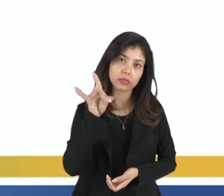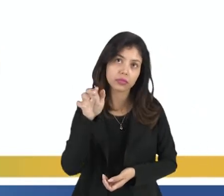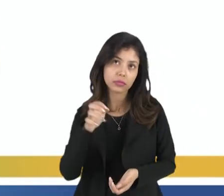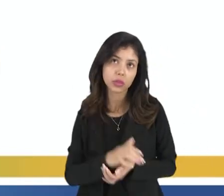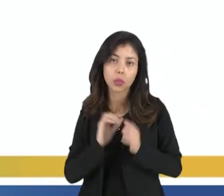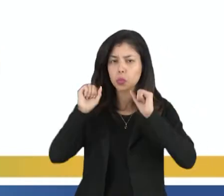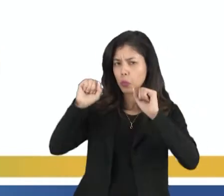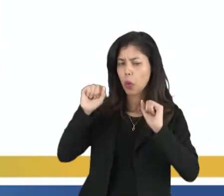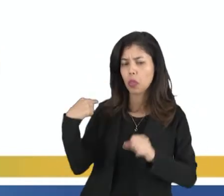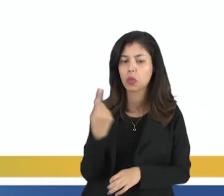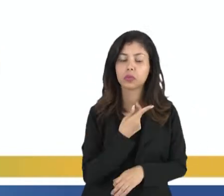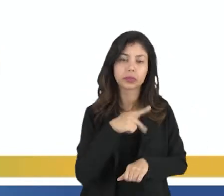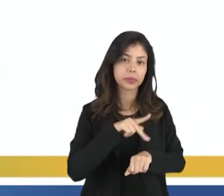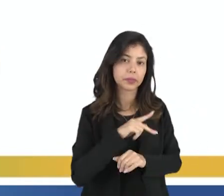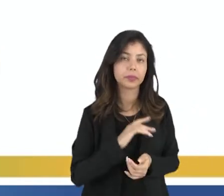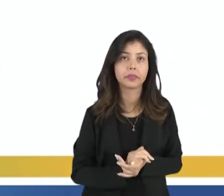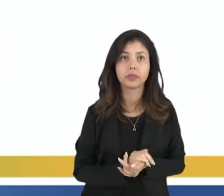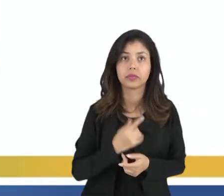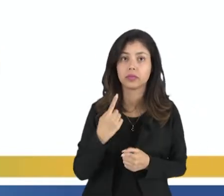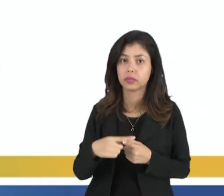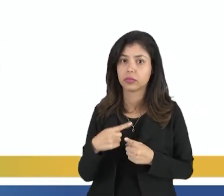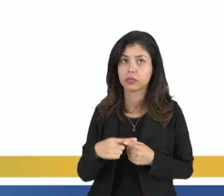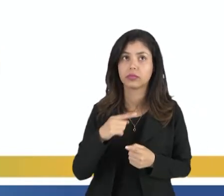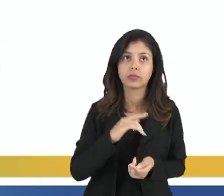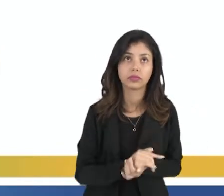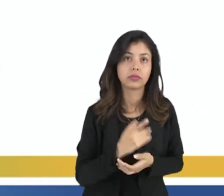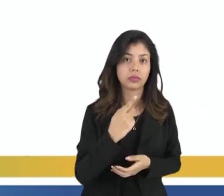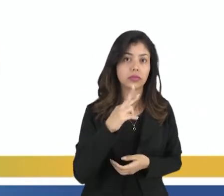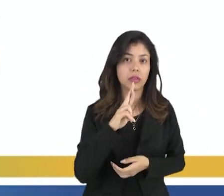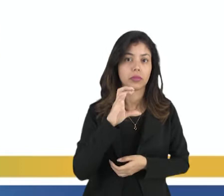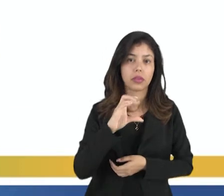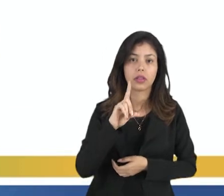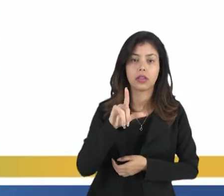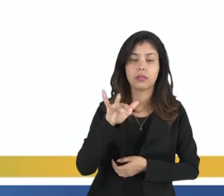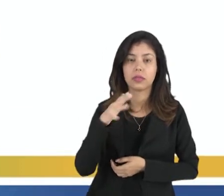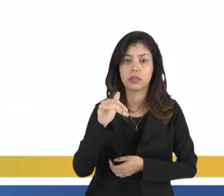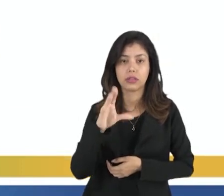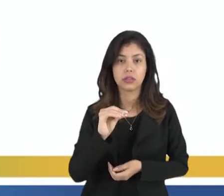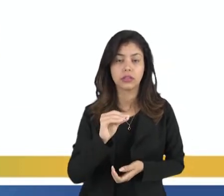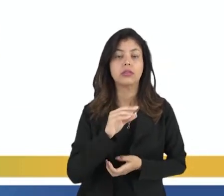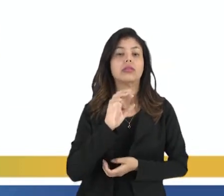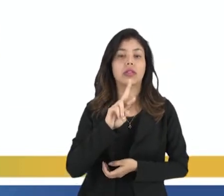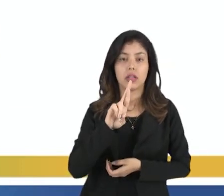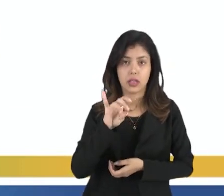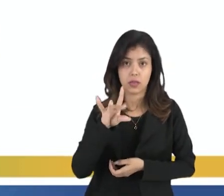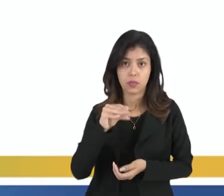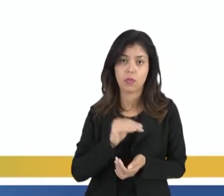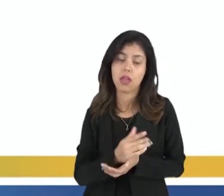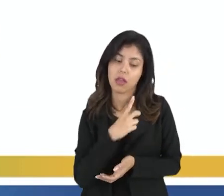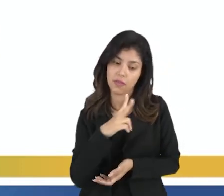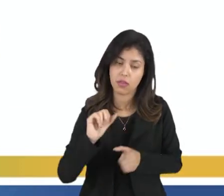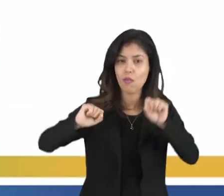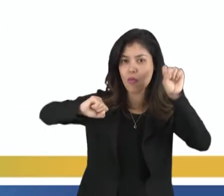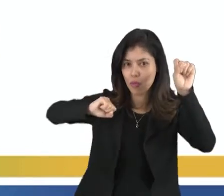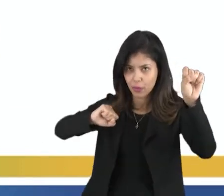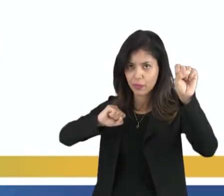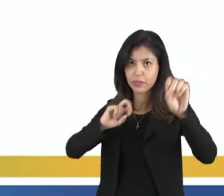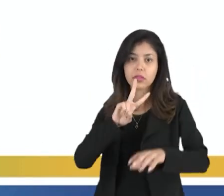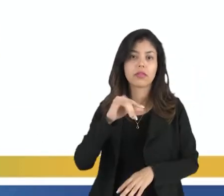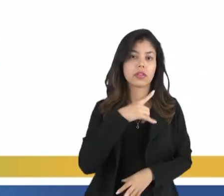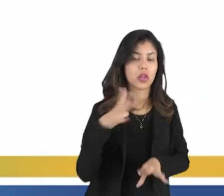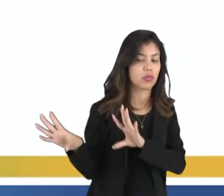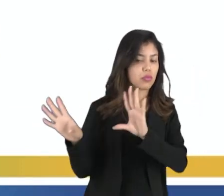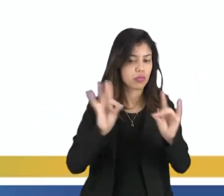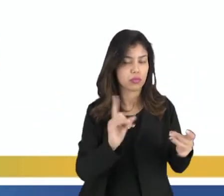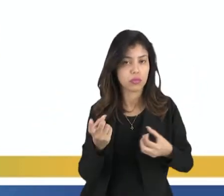a gente comemora no nosso país, né? Foi na proclamação da República que mitificaram a figura do herói, né? A República, então,